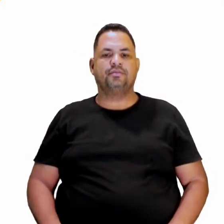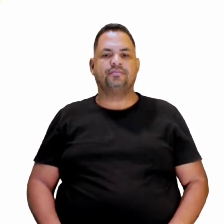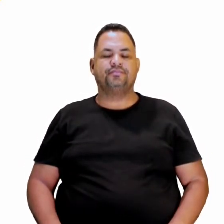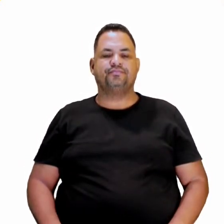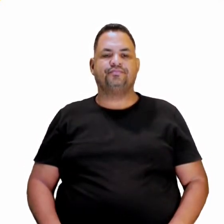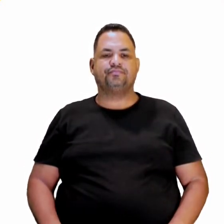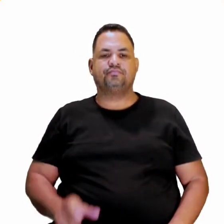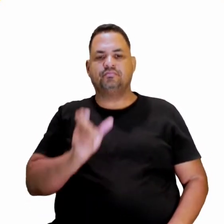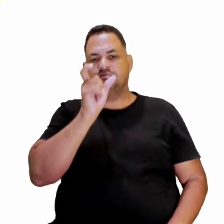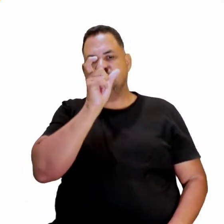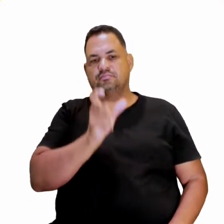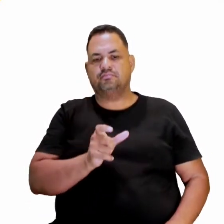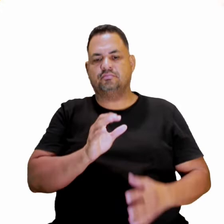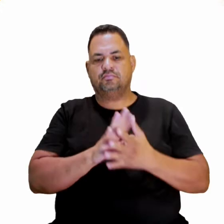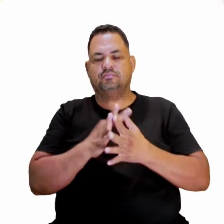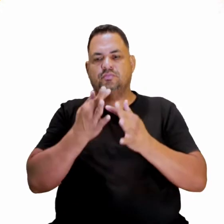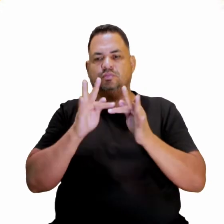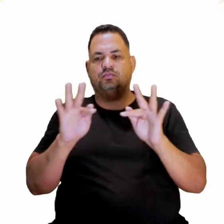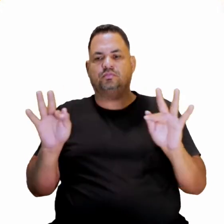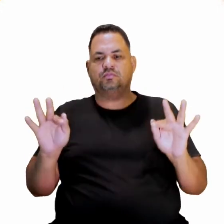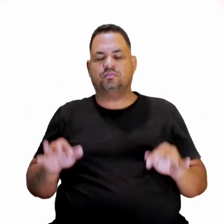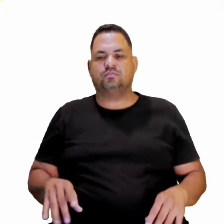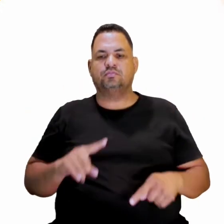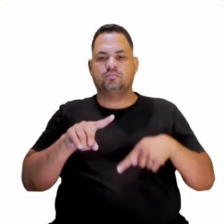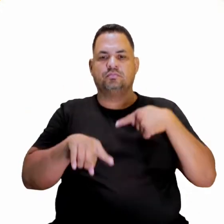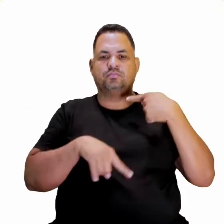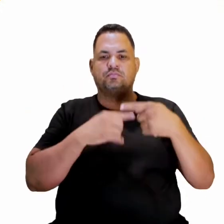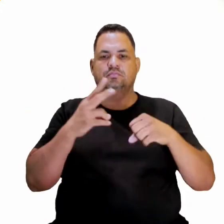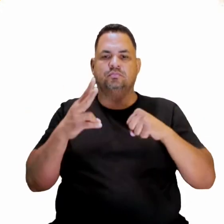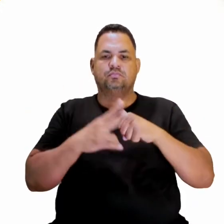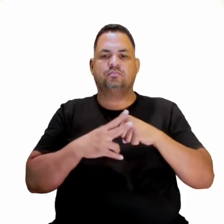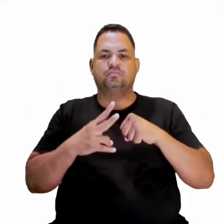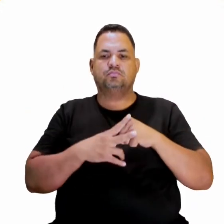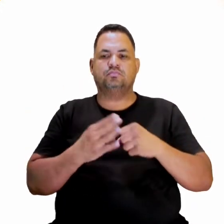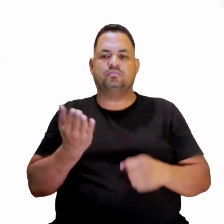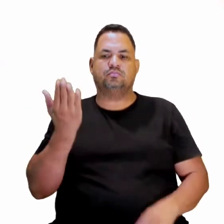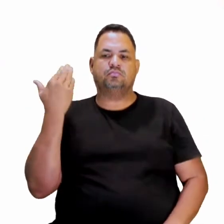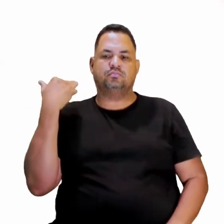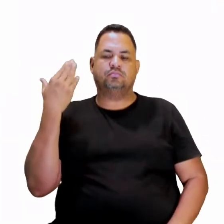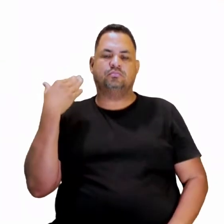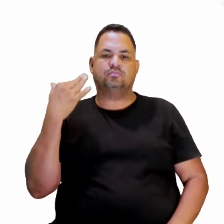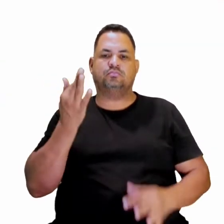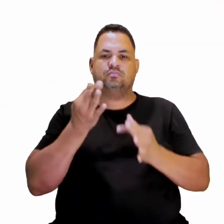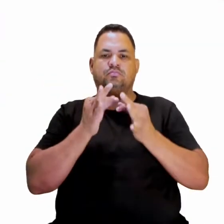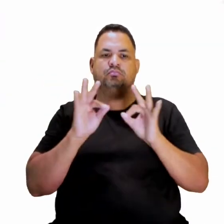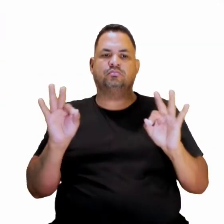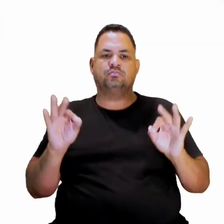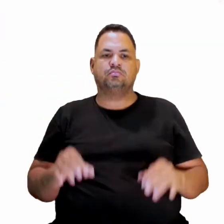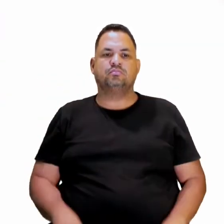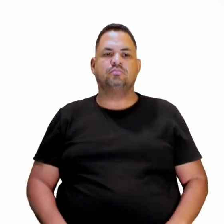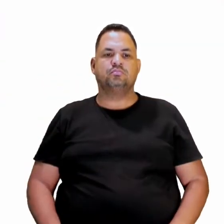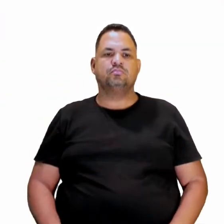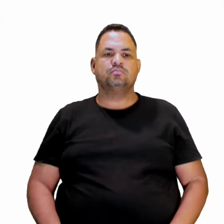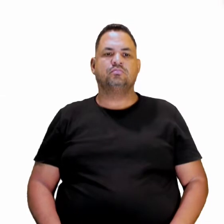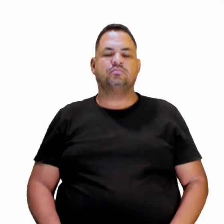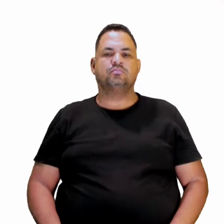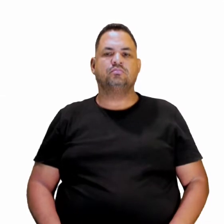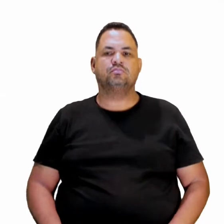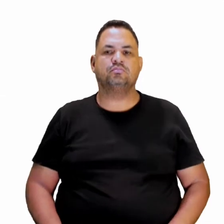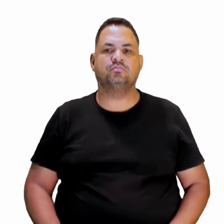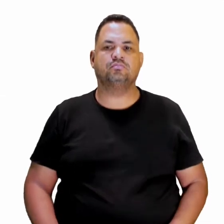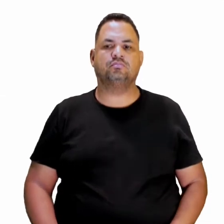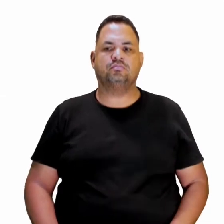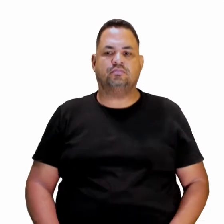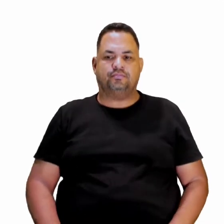sujeito da sua oração e logo depois um verbo no passado simples. Olha aí, past simple